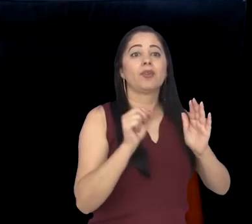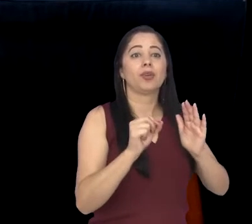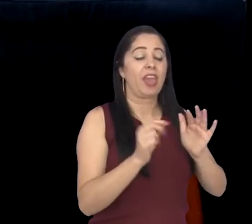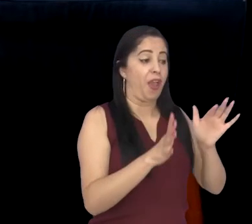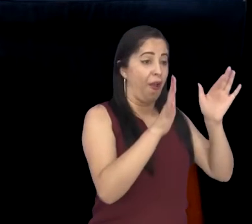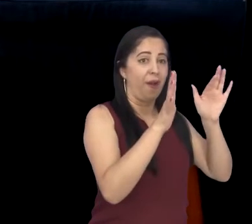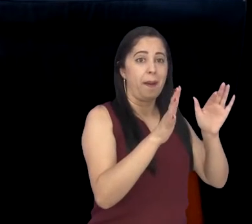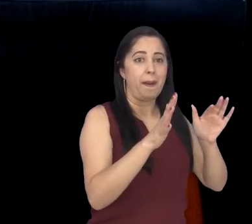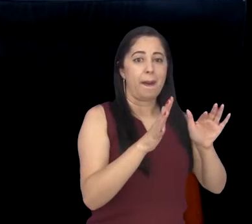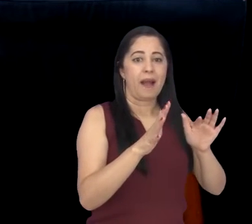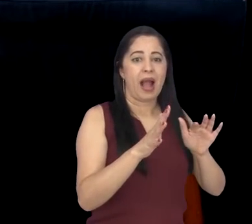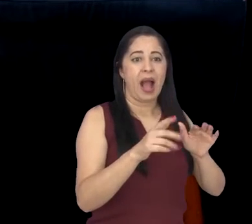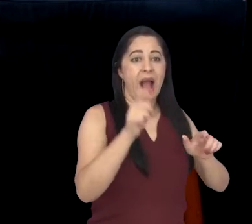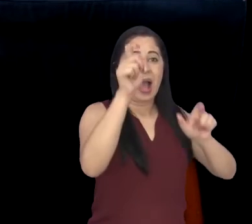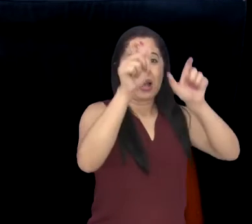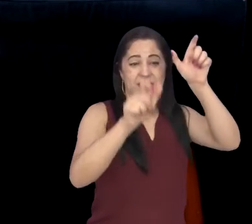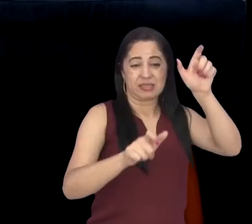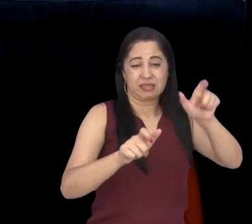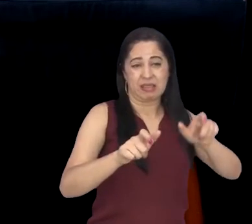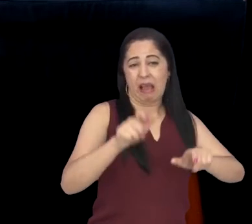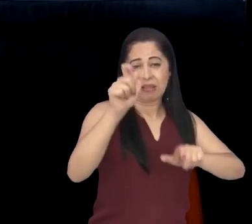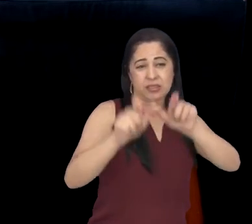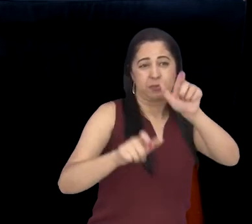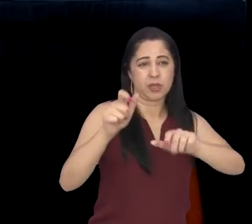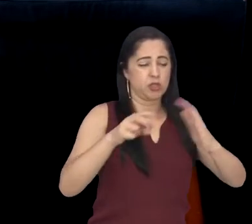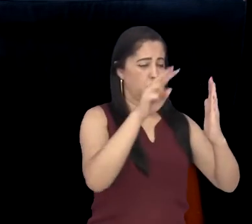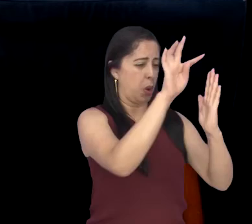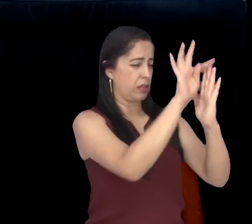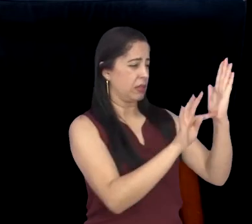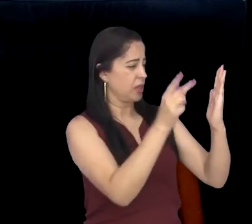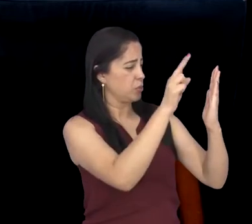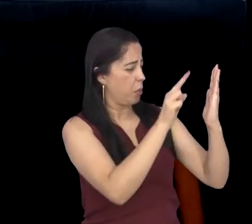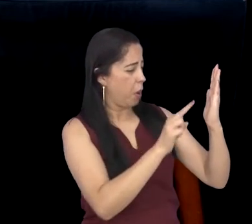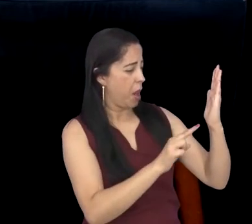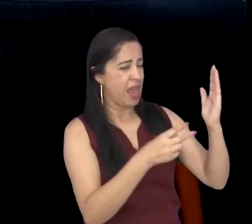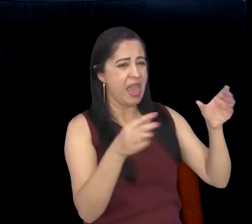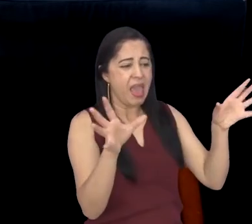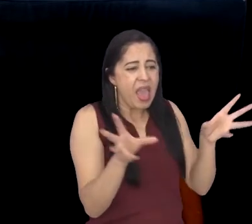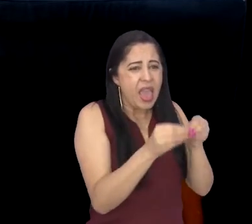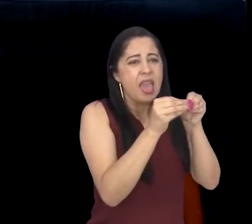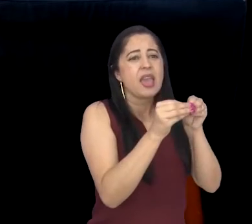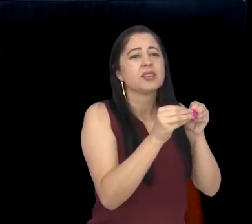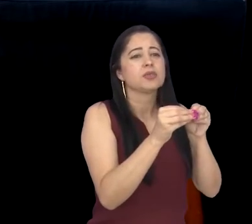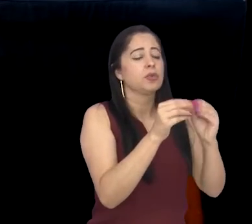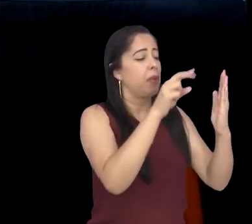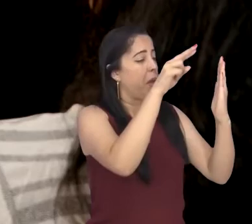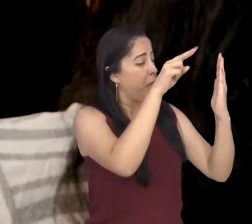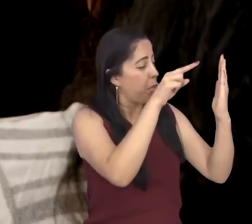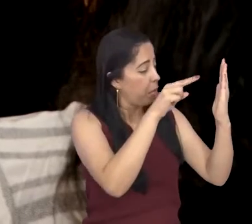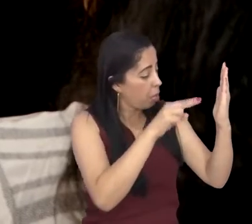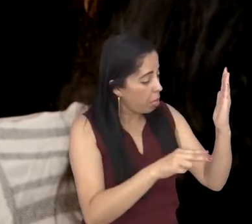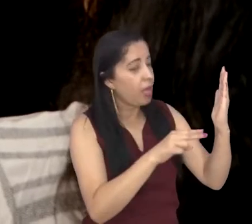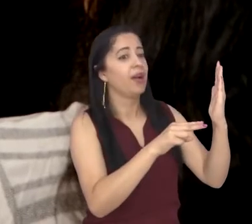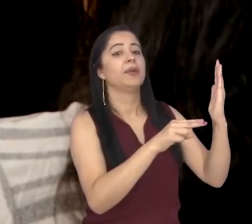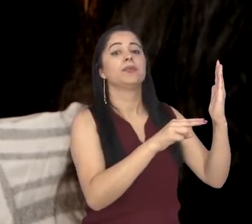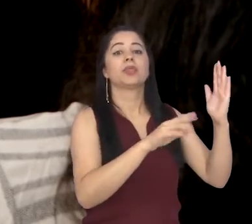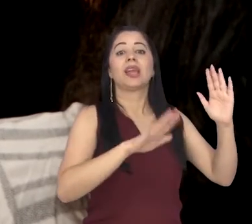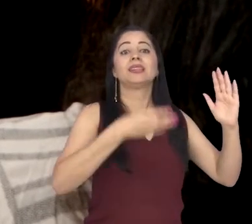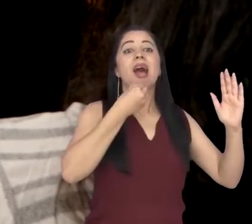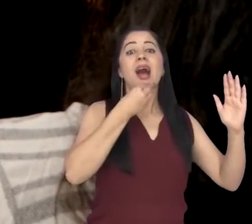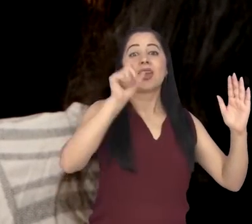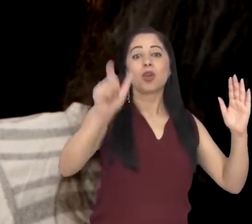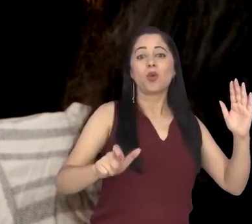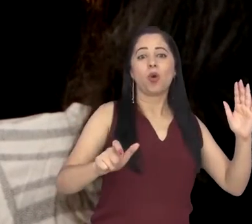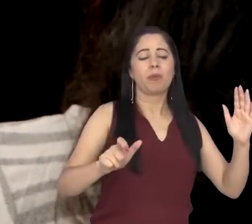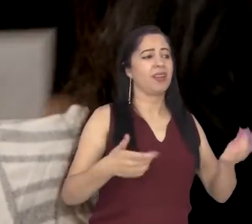texto. As pessoas começavam a ler o texto do quadradinho pelo fim. Aí esse jornalista famoso me escreveu, Gilson, eu